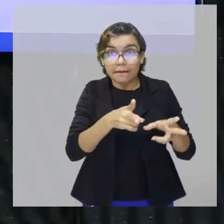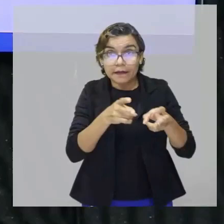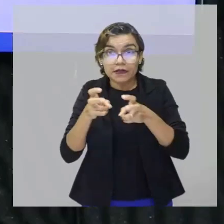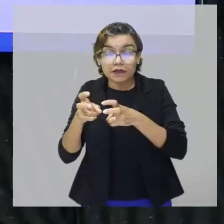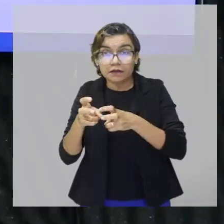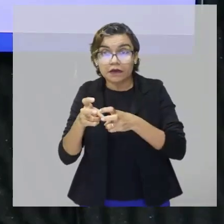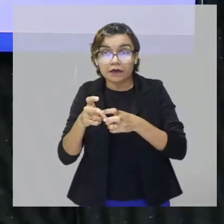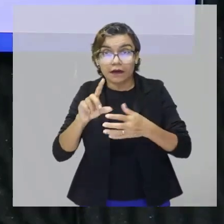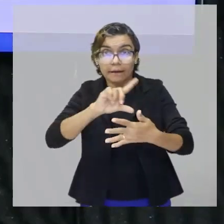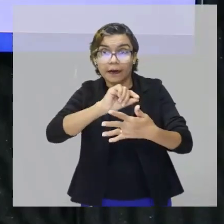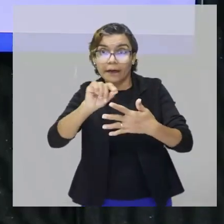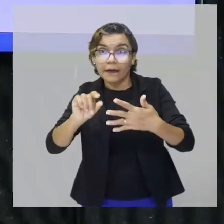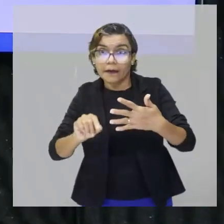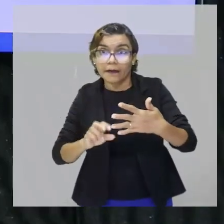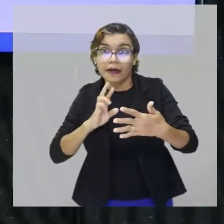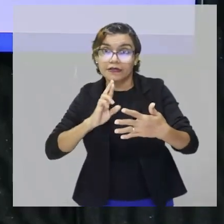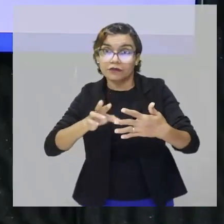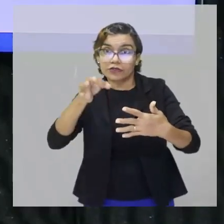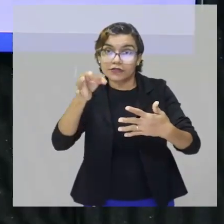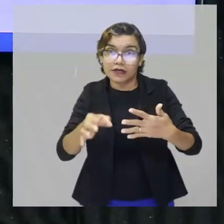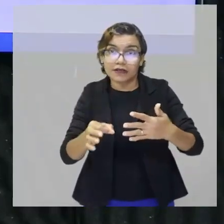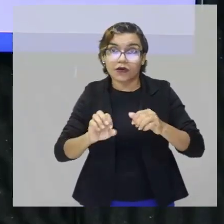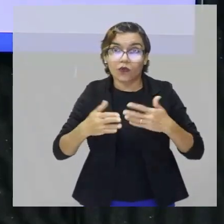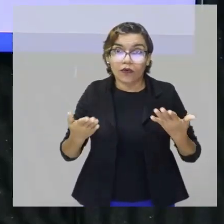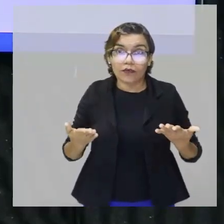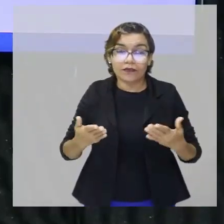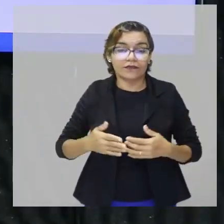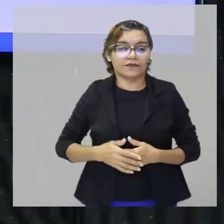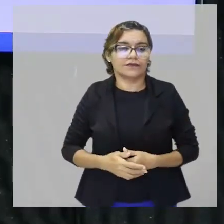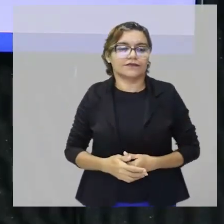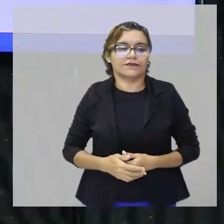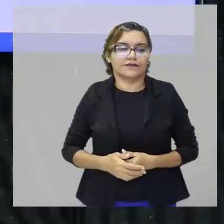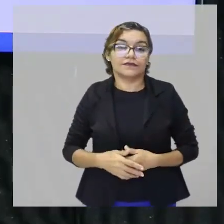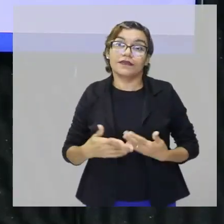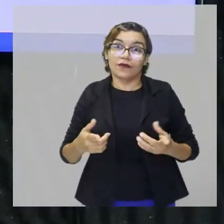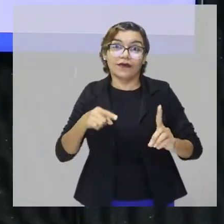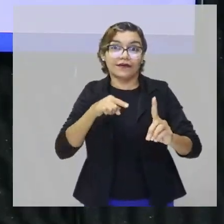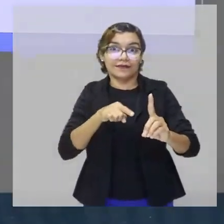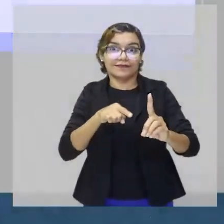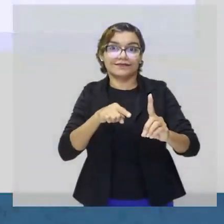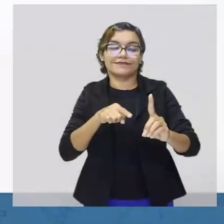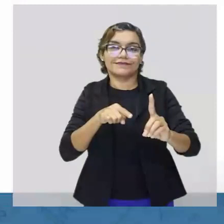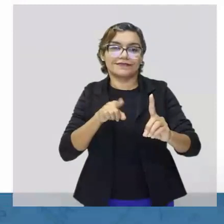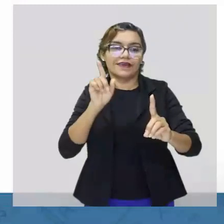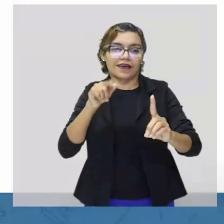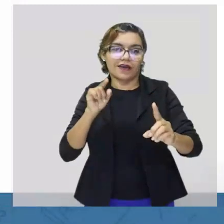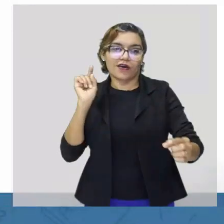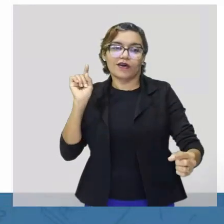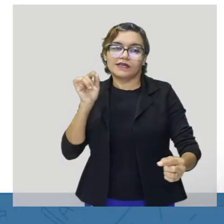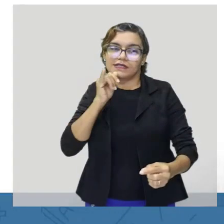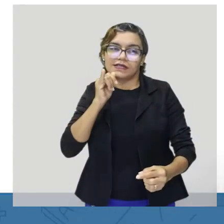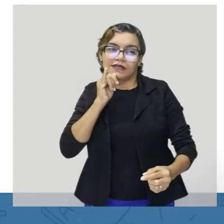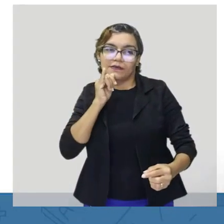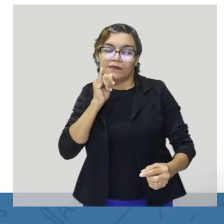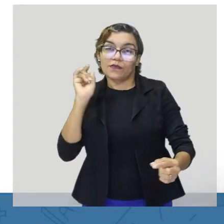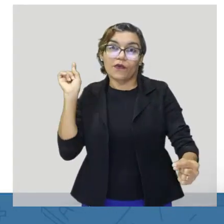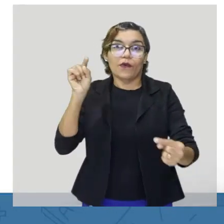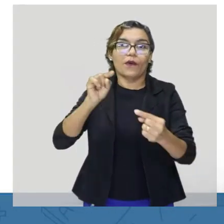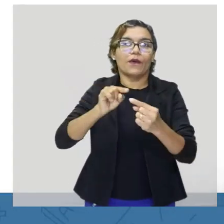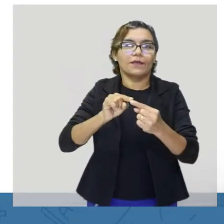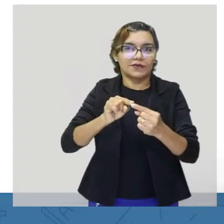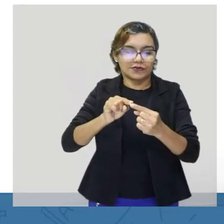identificaram a resposta correta? Vamos ver qual a opção correta? Então, a opção correta é finalidade e meios,